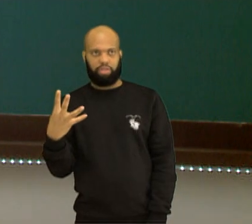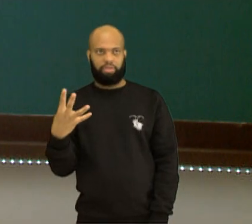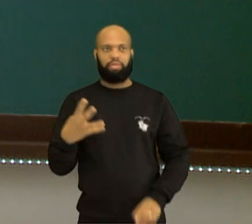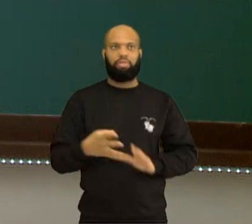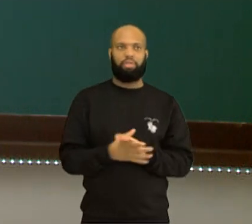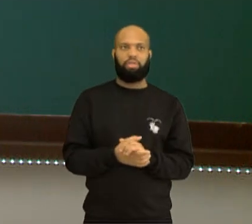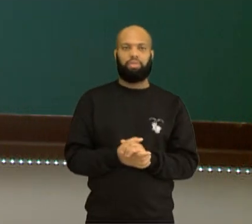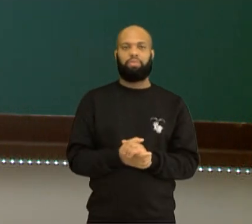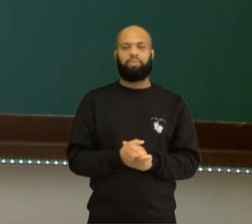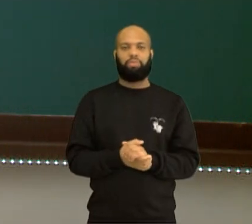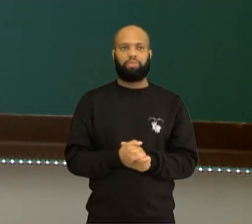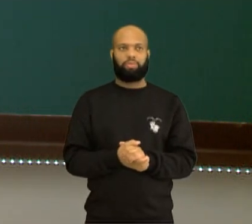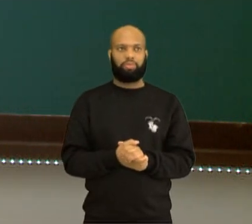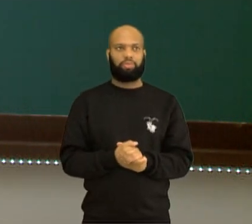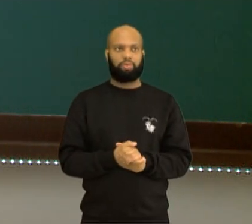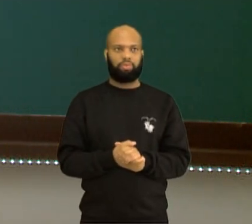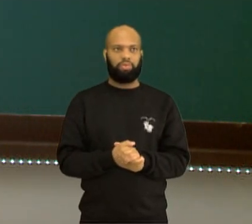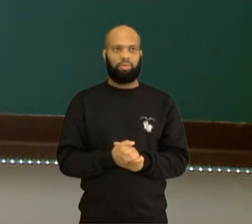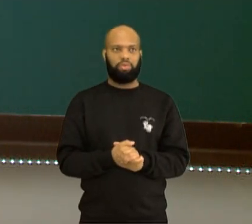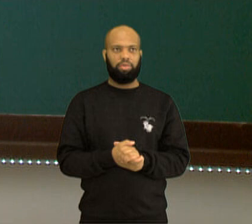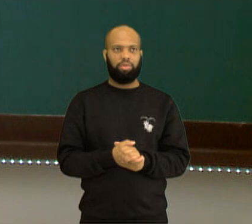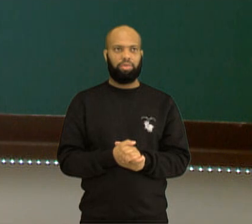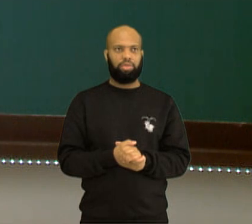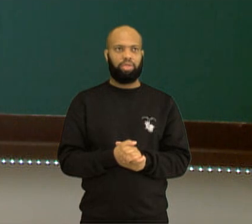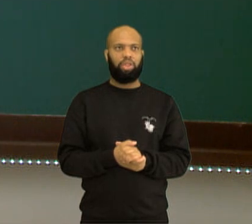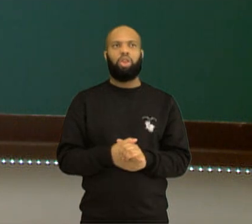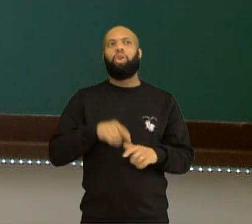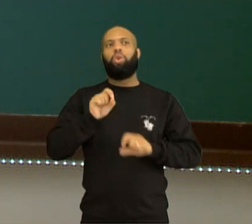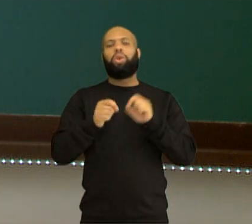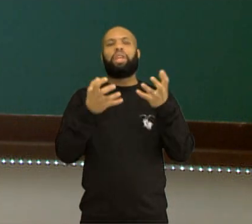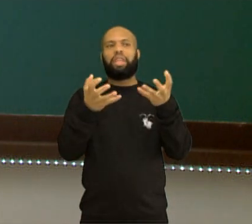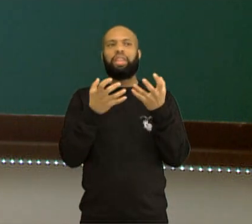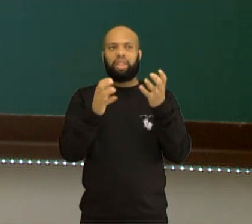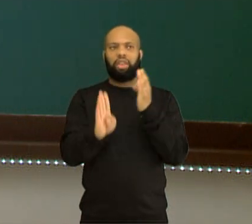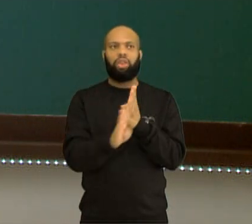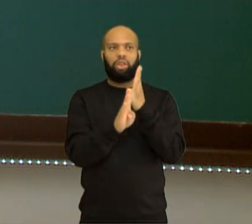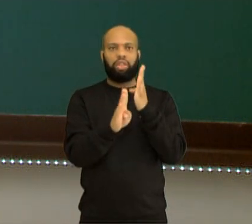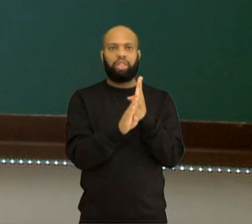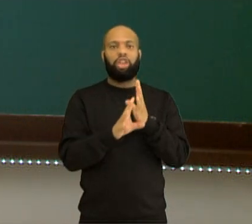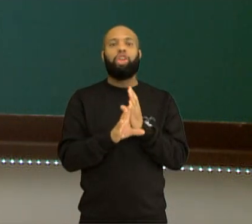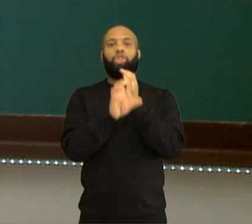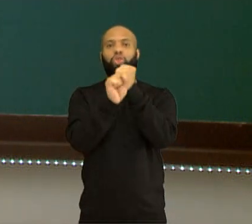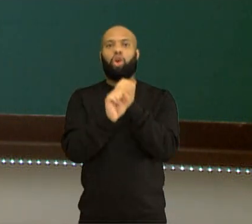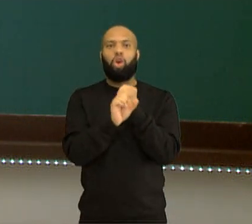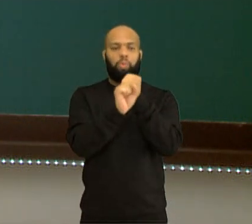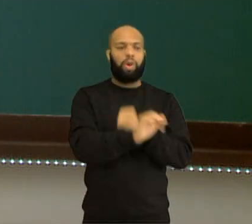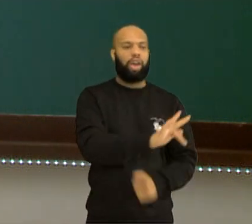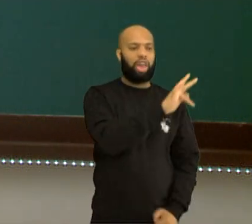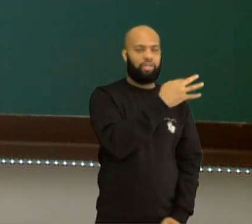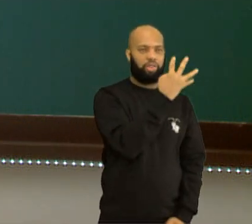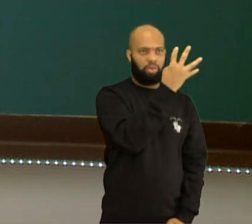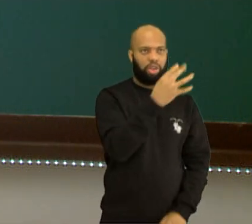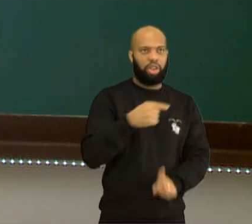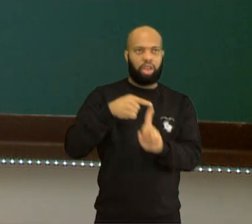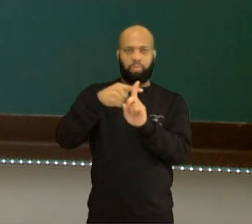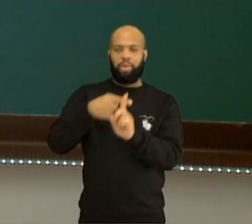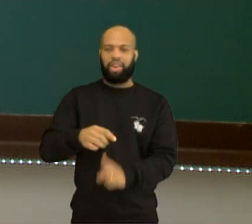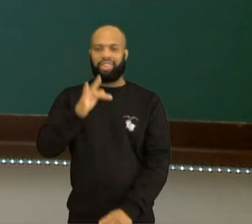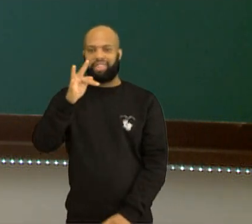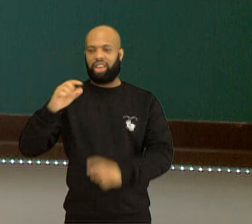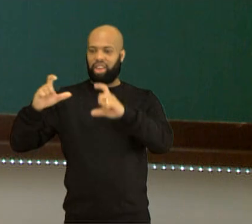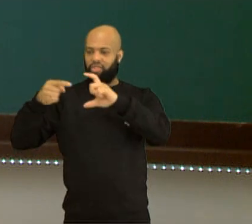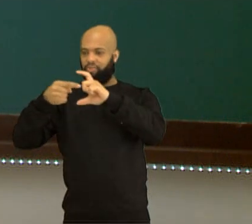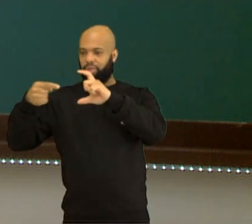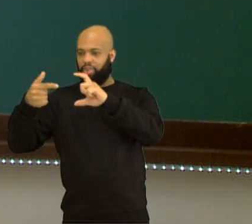42 menos 8, tá bom? E agora, o que nós queremos encontrar aqui? F de 4 mais f de menos